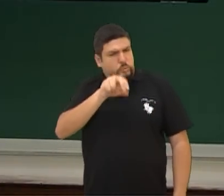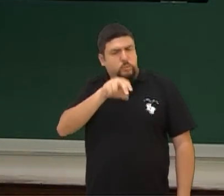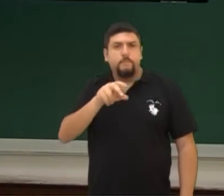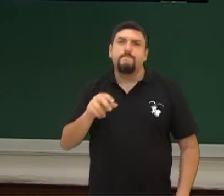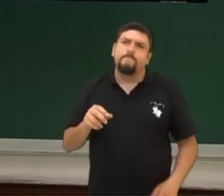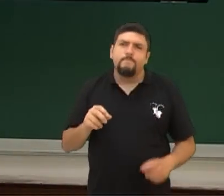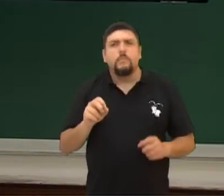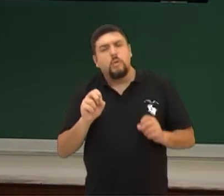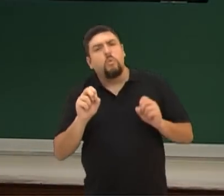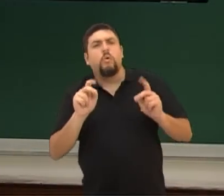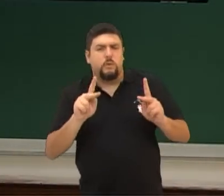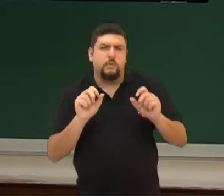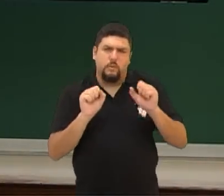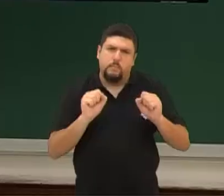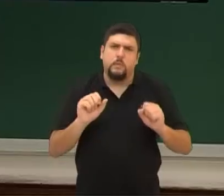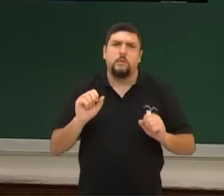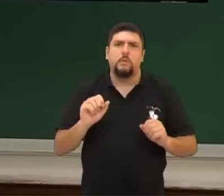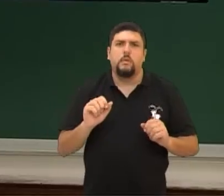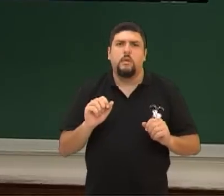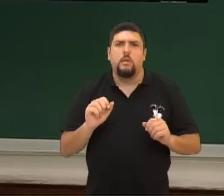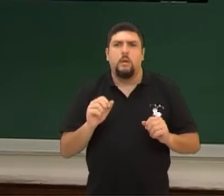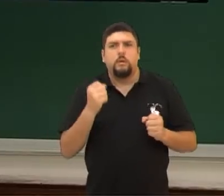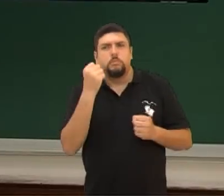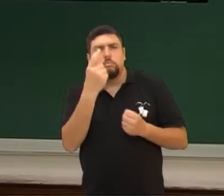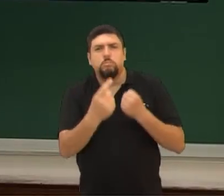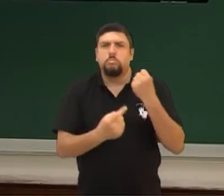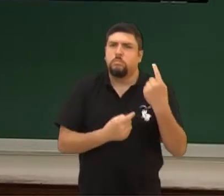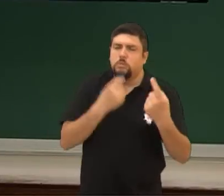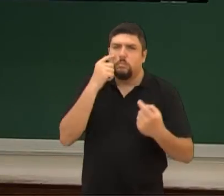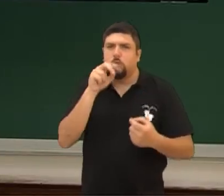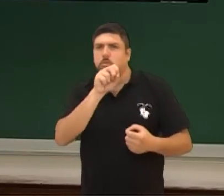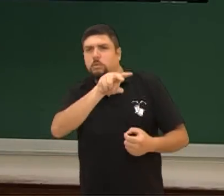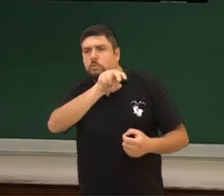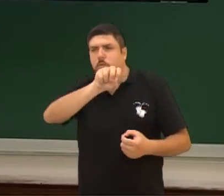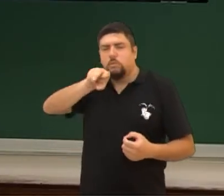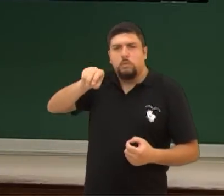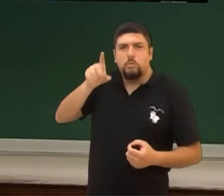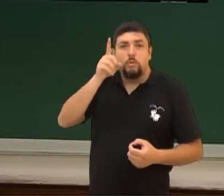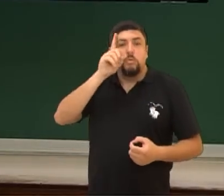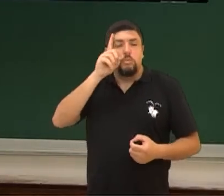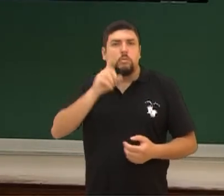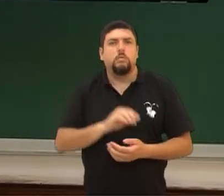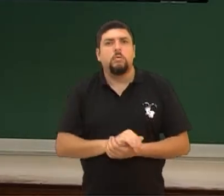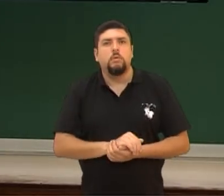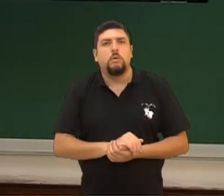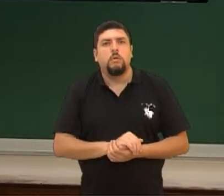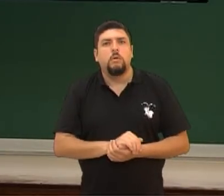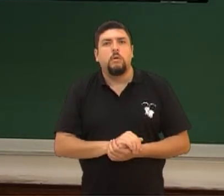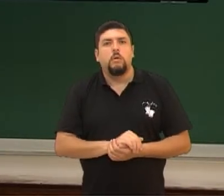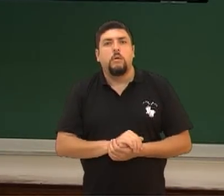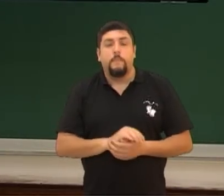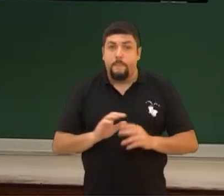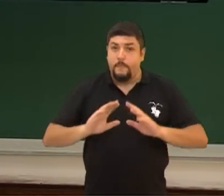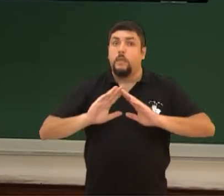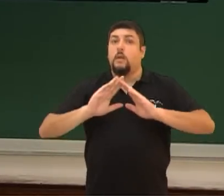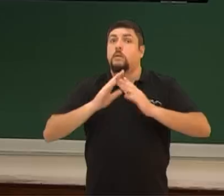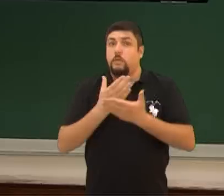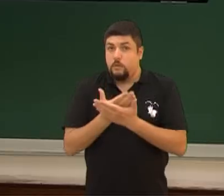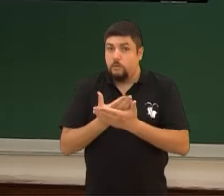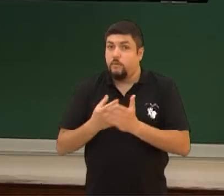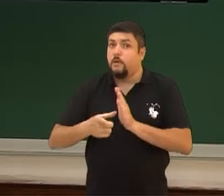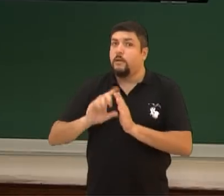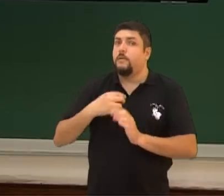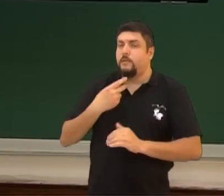até ser, né? Talvez sim, nós encontramos bastante no nosso cotidiano. Na escola, como eu já disse, nós